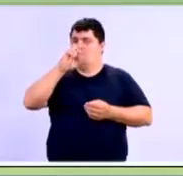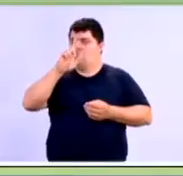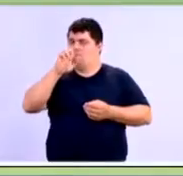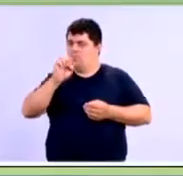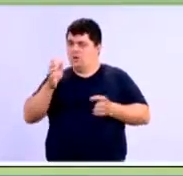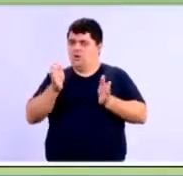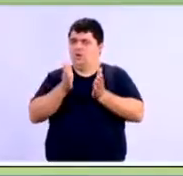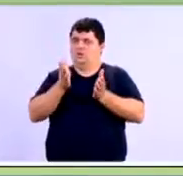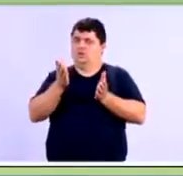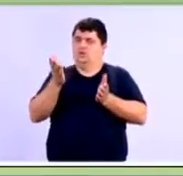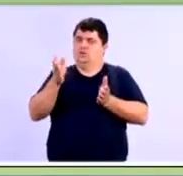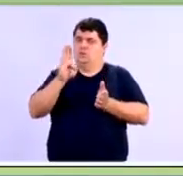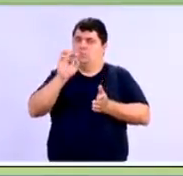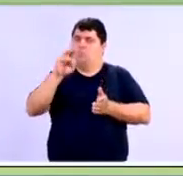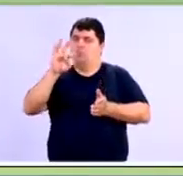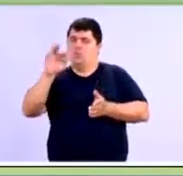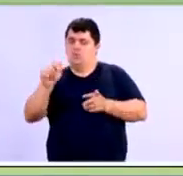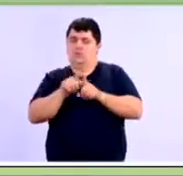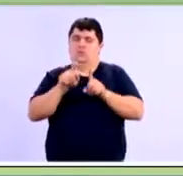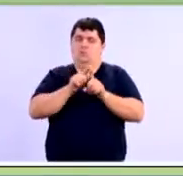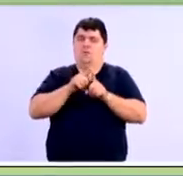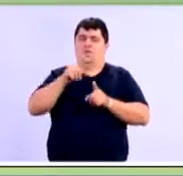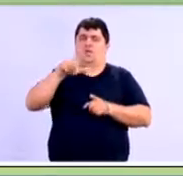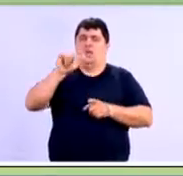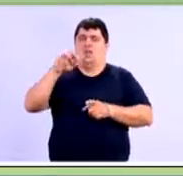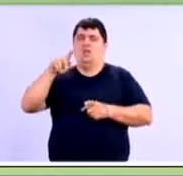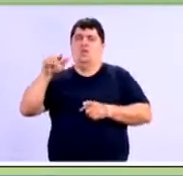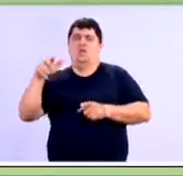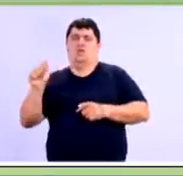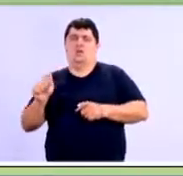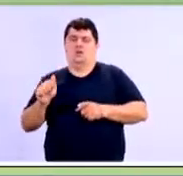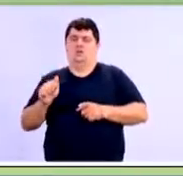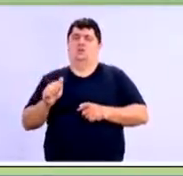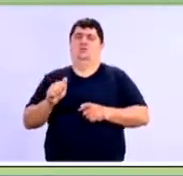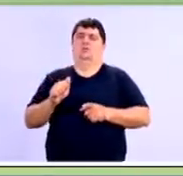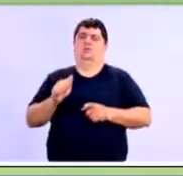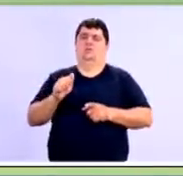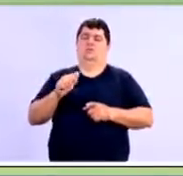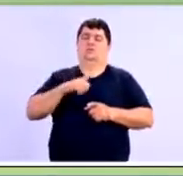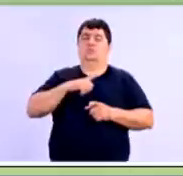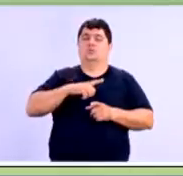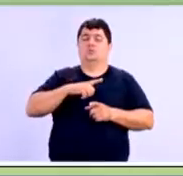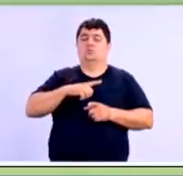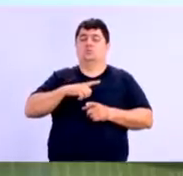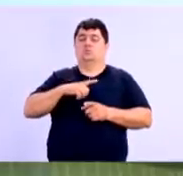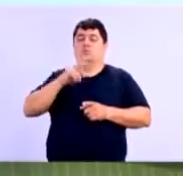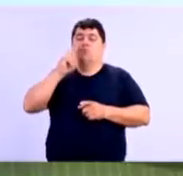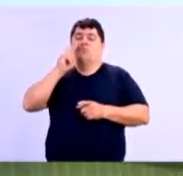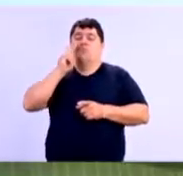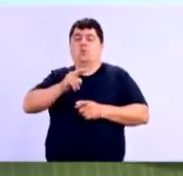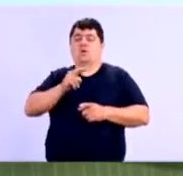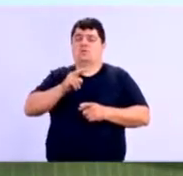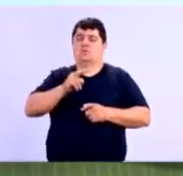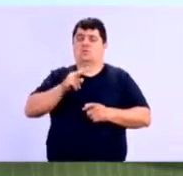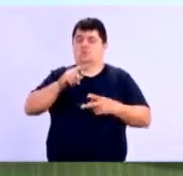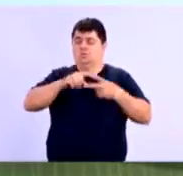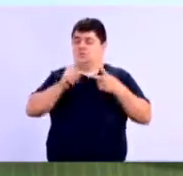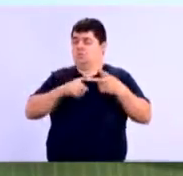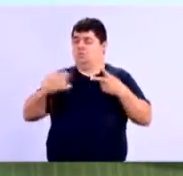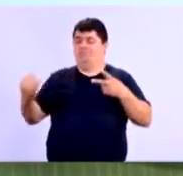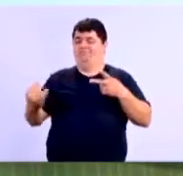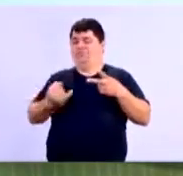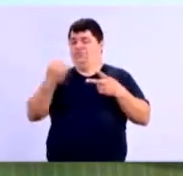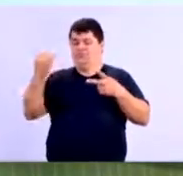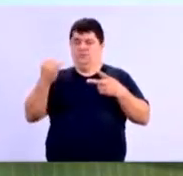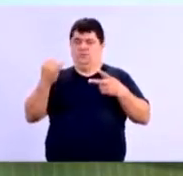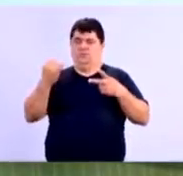uma margem líquida. Ok? A gente tem que focar em dois fatores aqui que a gente está